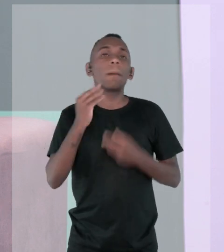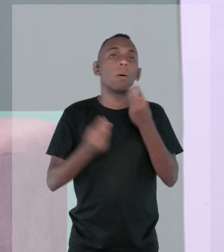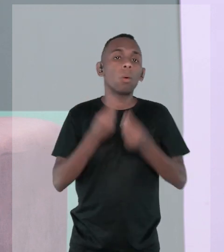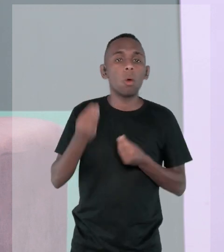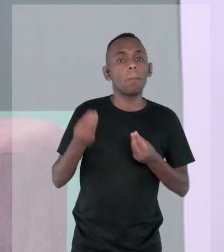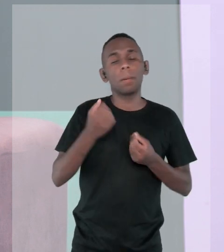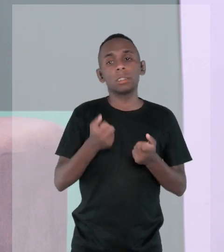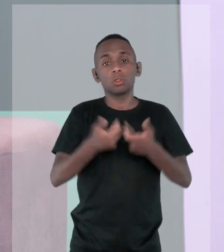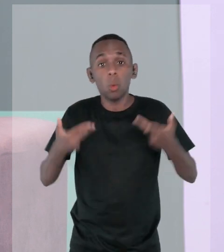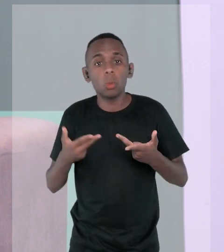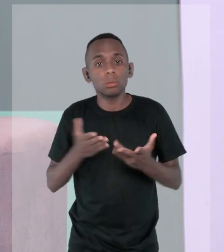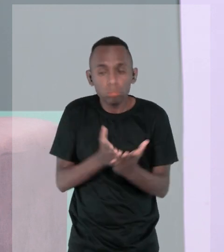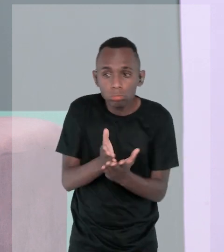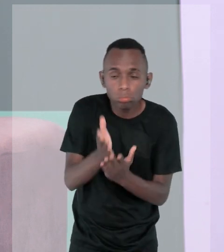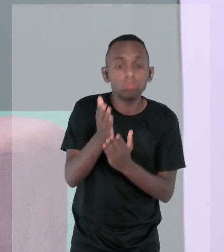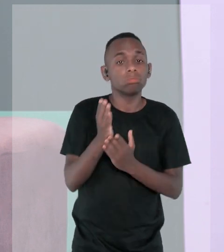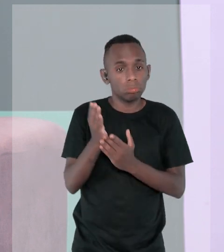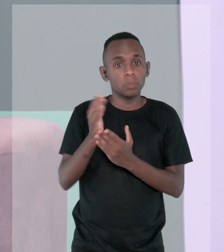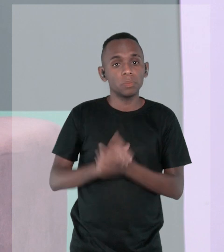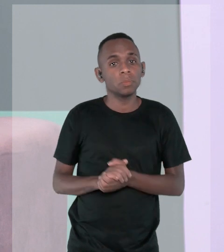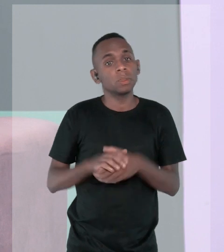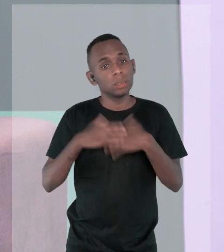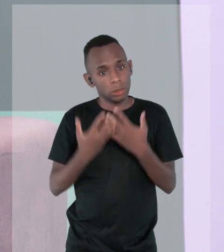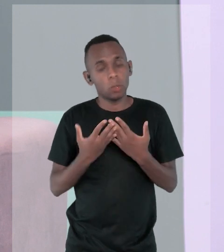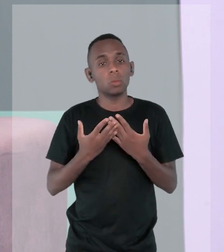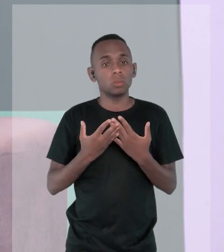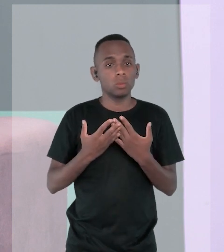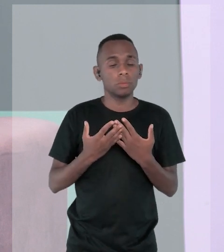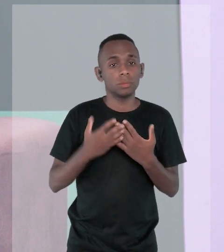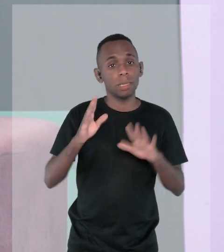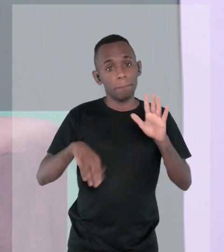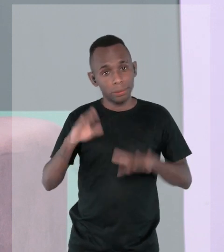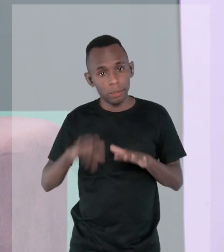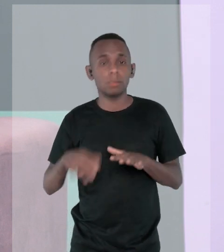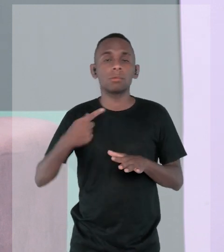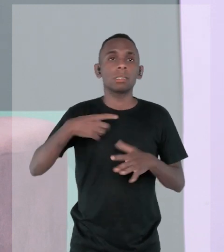para onde que as coisas estão indo, e fica tudo, às vezes, a gente